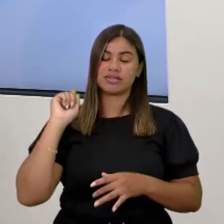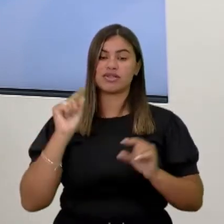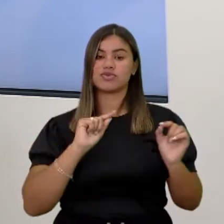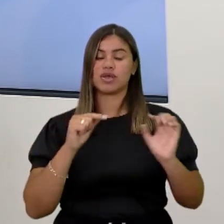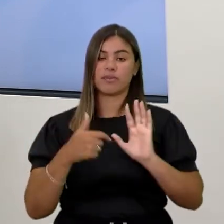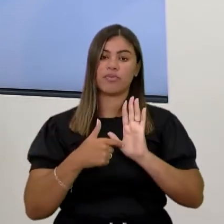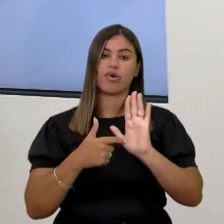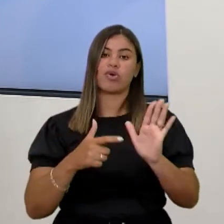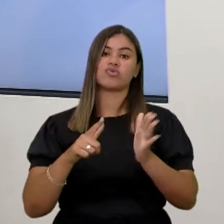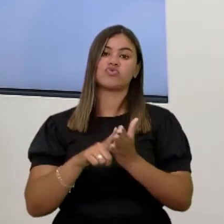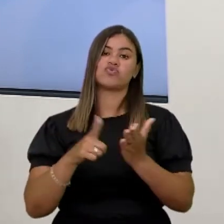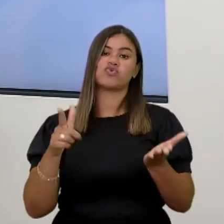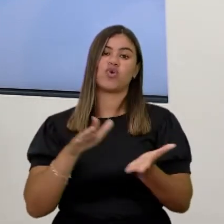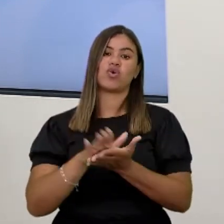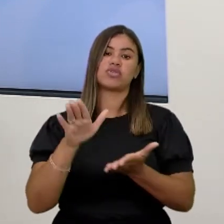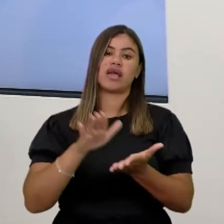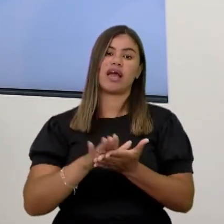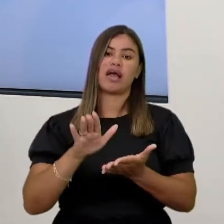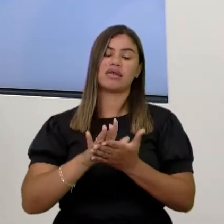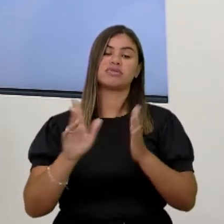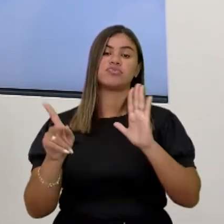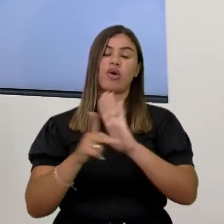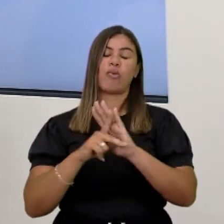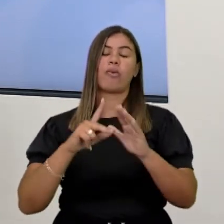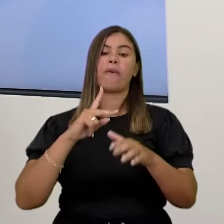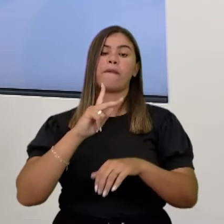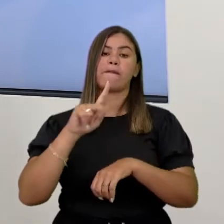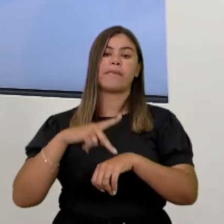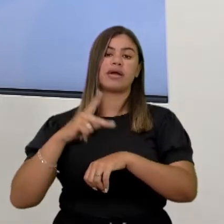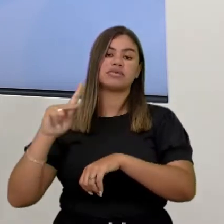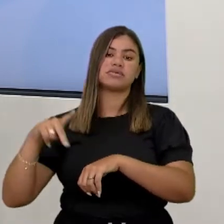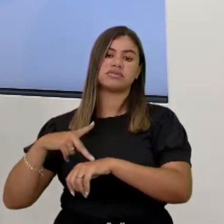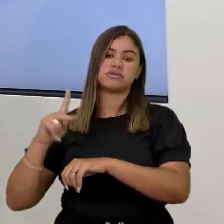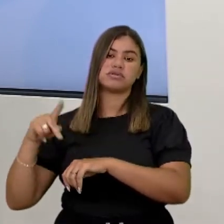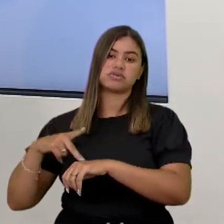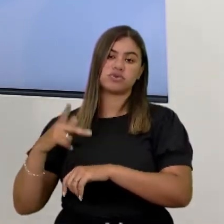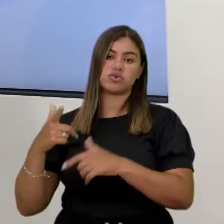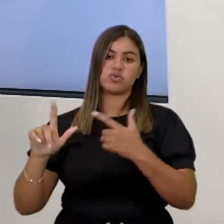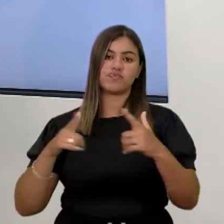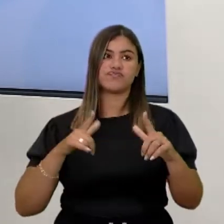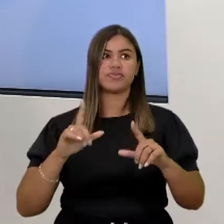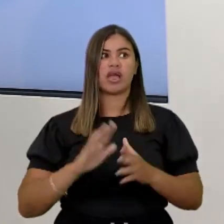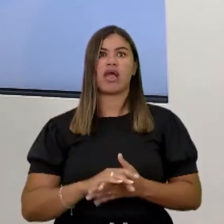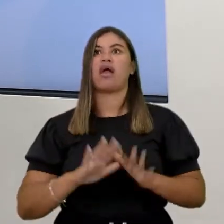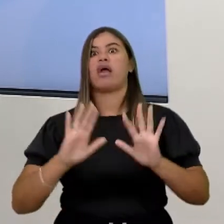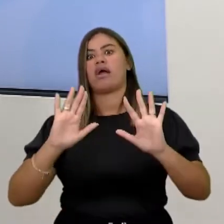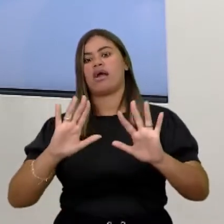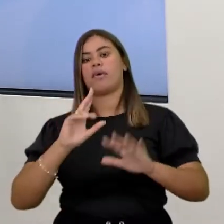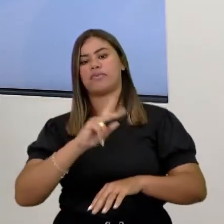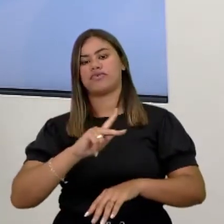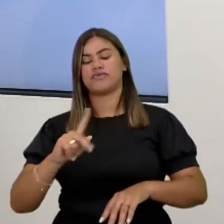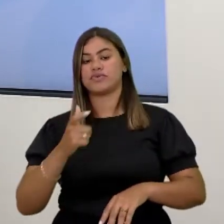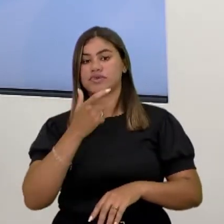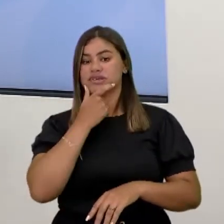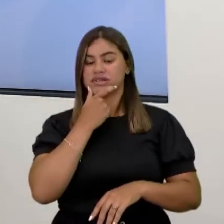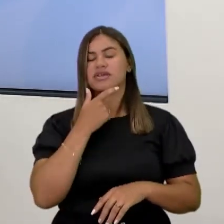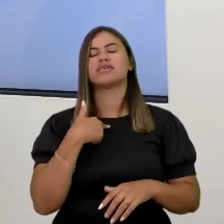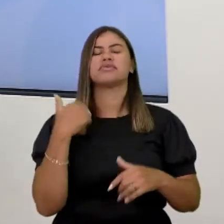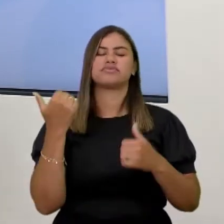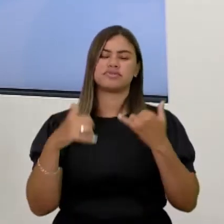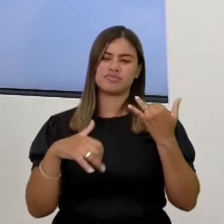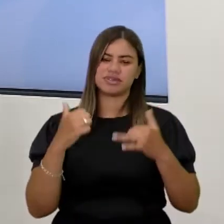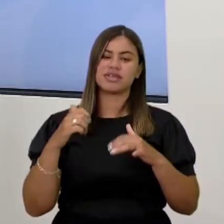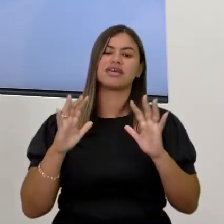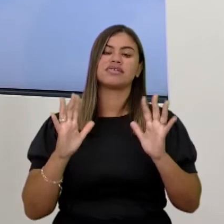jornais internacionais, e você vai descobrir na fonte. Mas, professor, está em inglês. Eu falei sobre isso na última aula. Falei o quê?